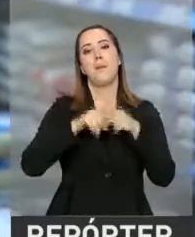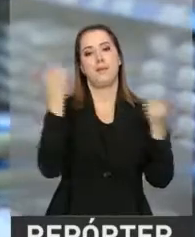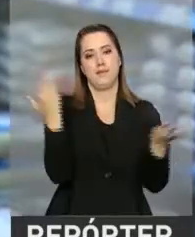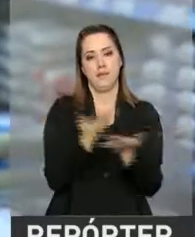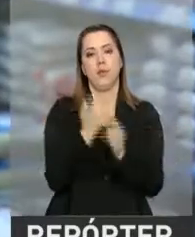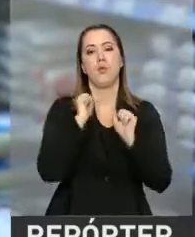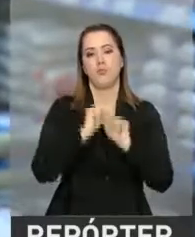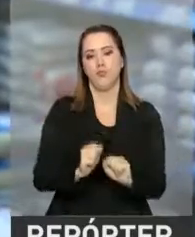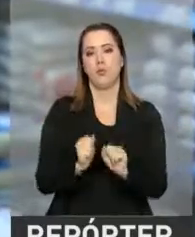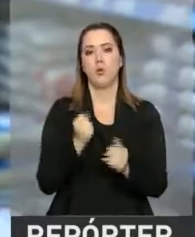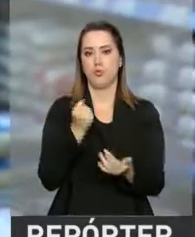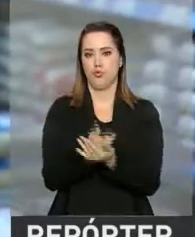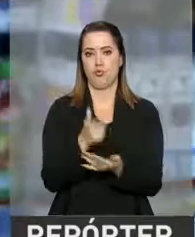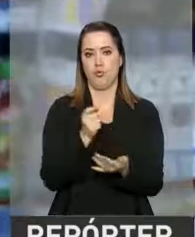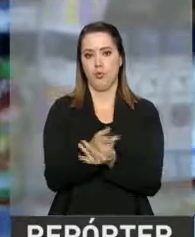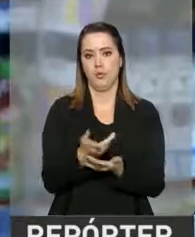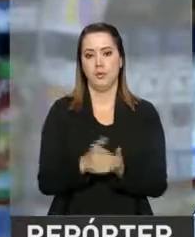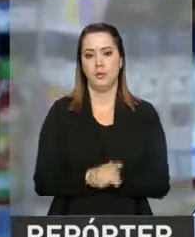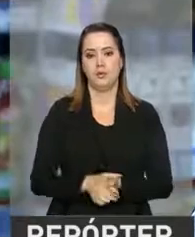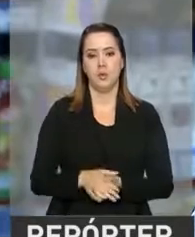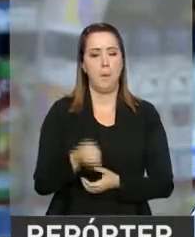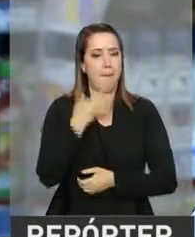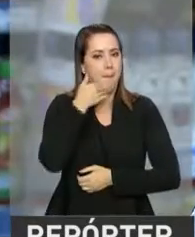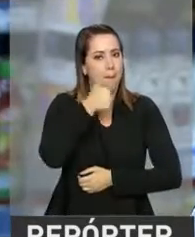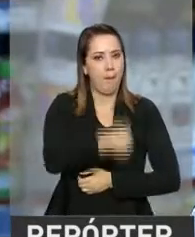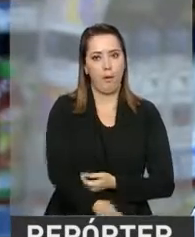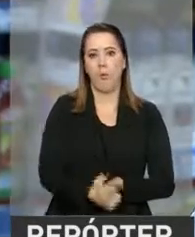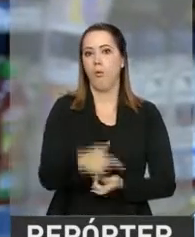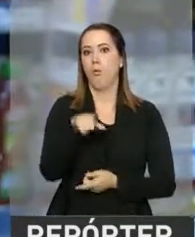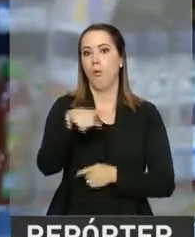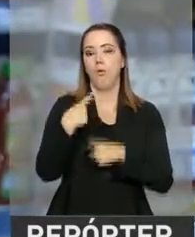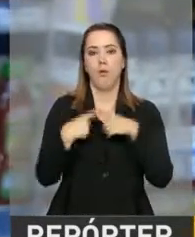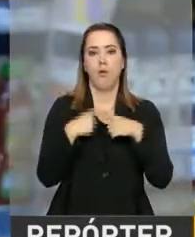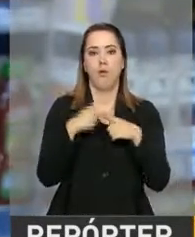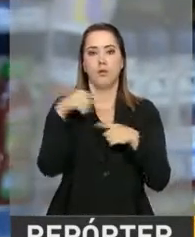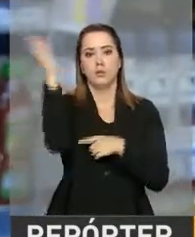lista de compras. Ótimo, porque assim o brasileiro passa a consumir um pouco.